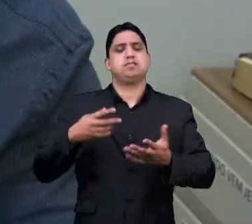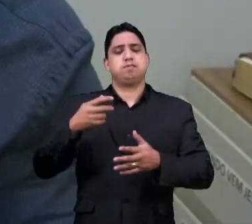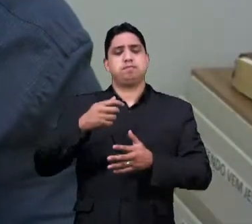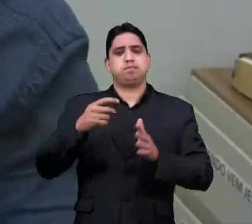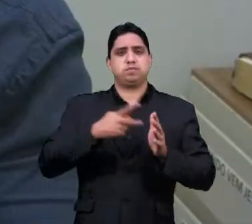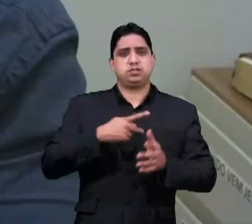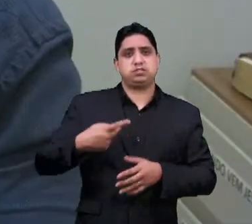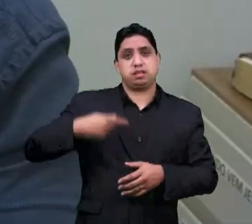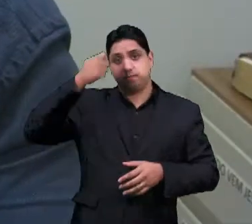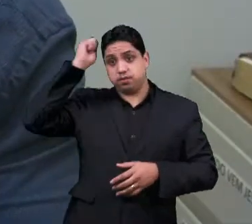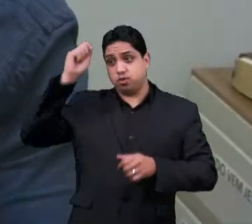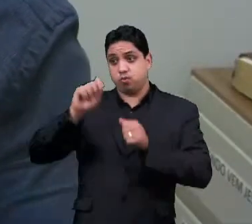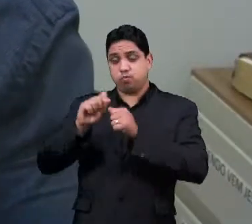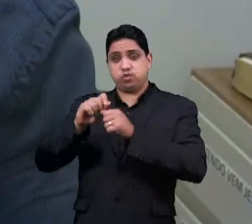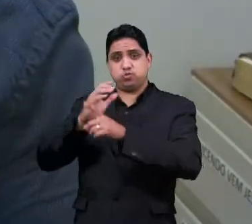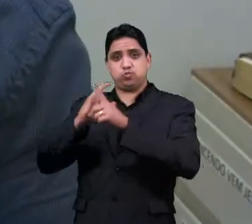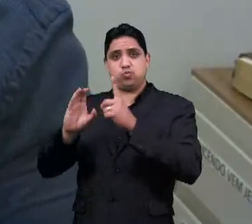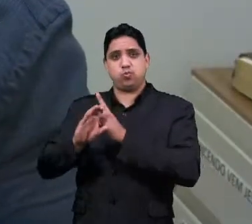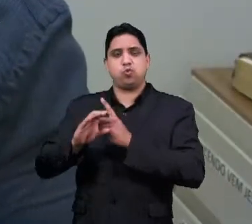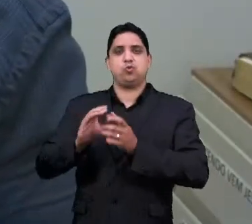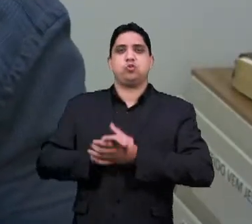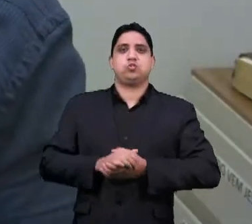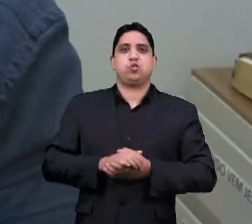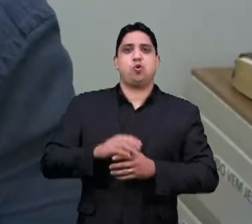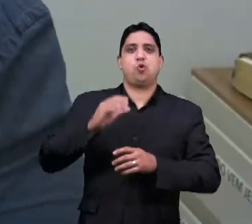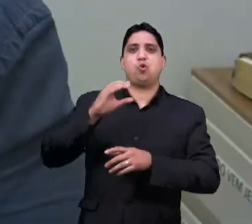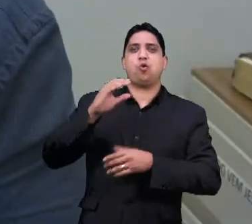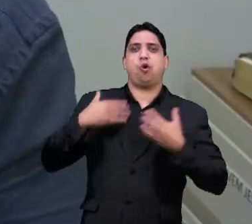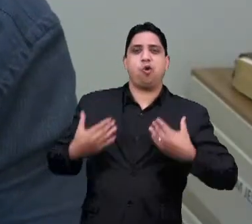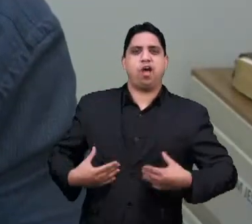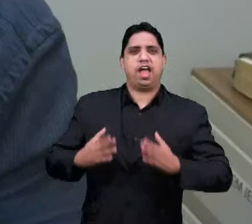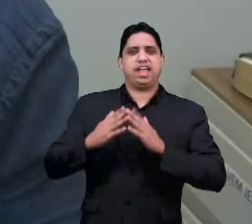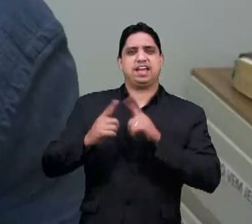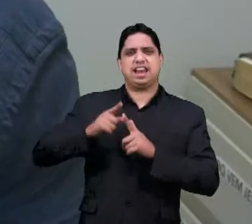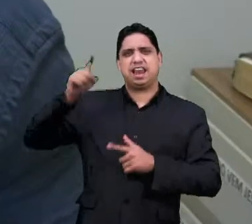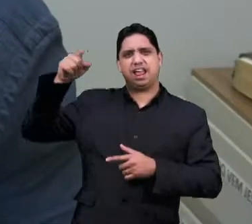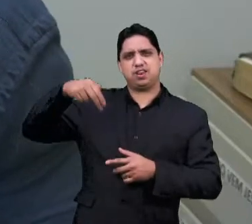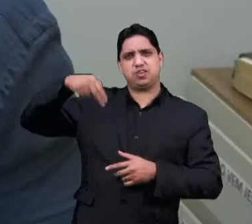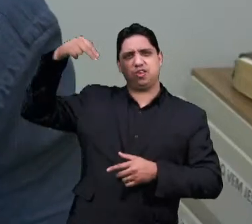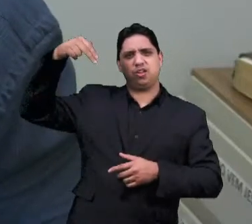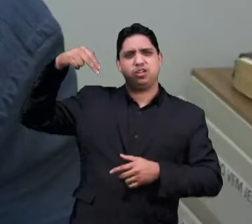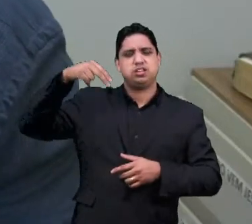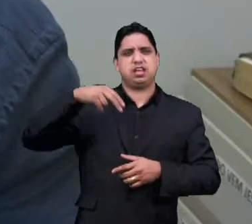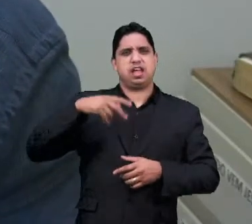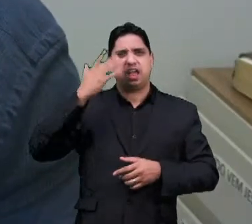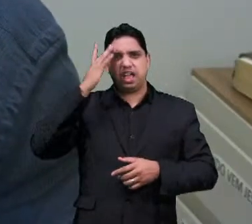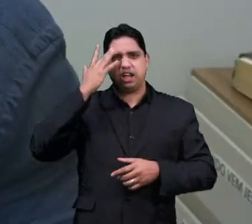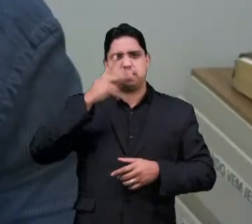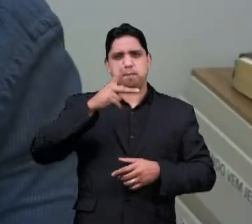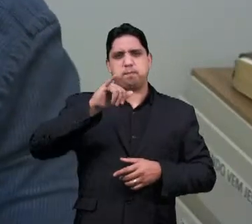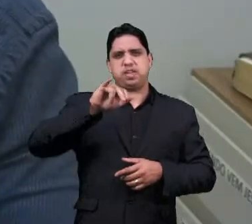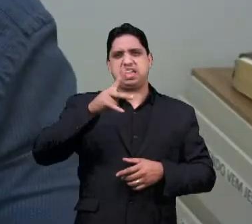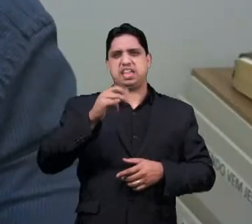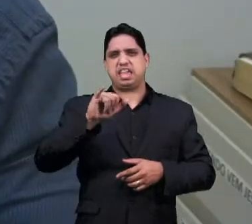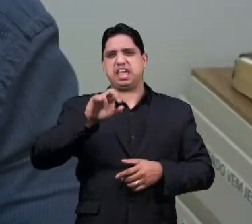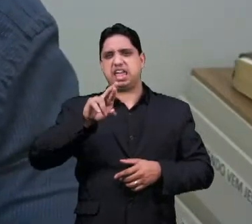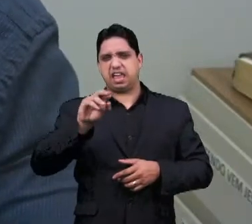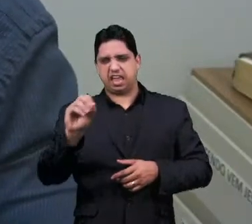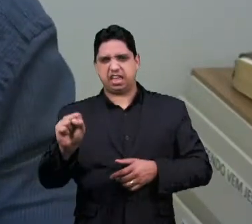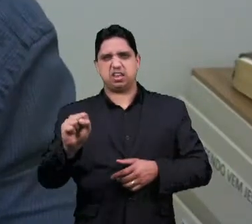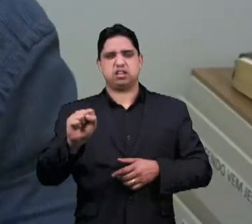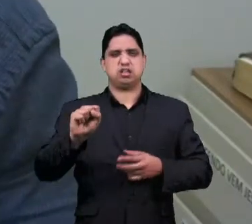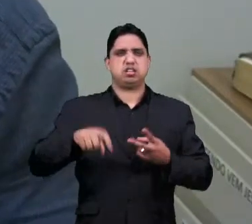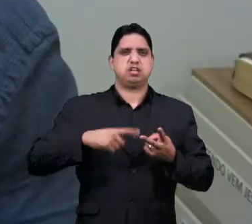fazer um culto, Corpo estava lá pro lado do norte, né? Se não me engano, Pinheiros estava, Nova Venécia.